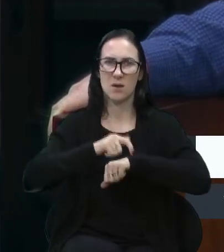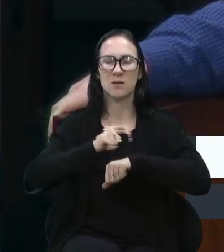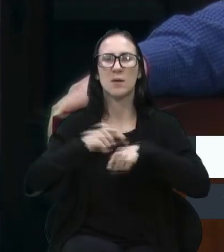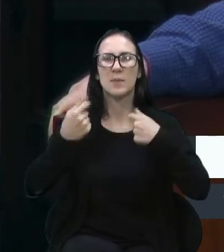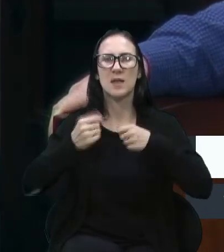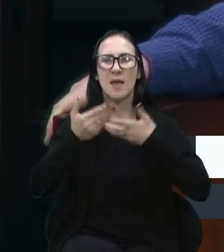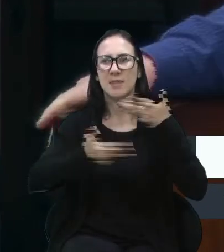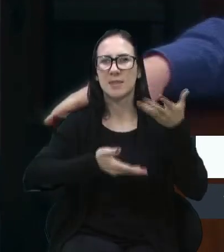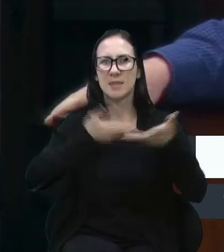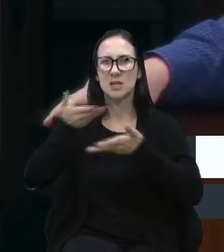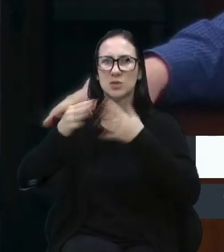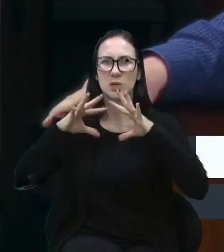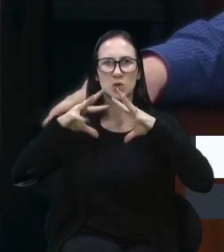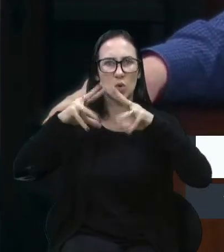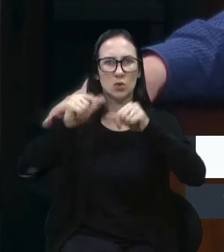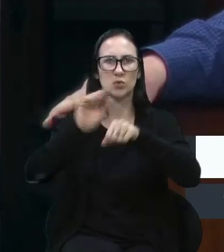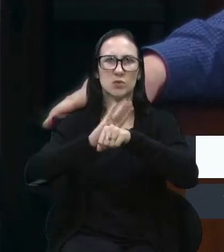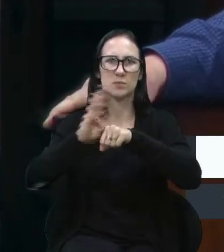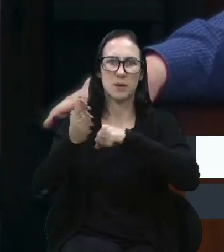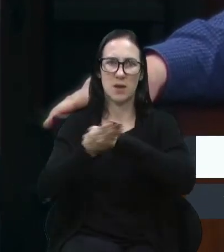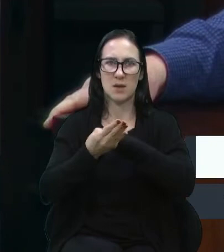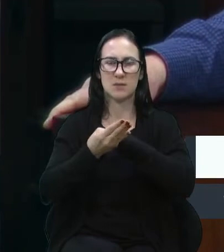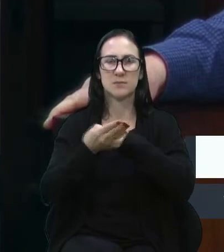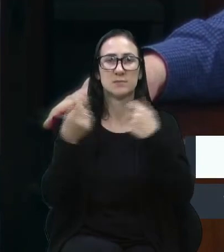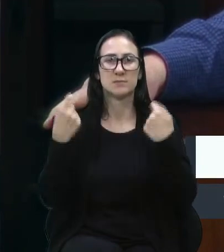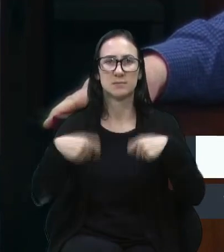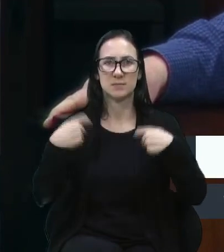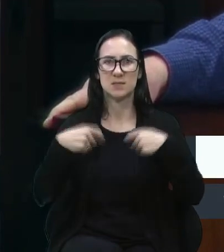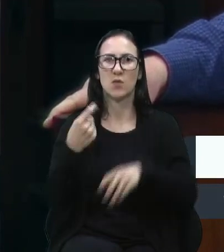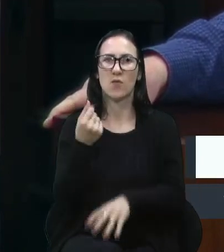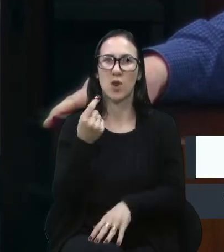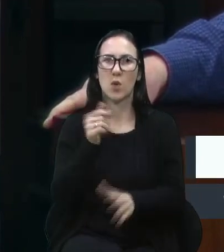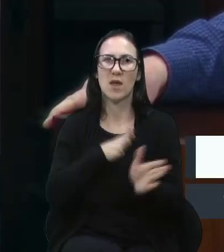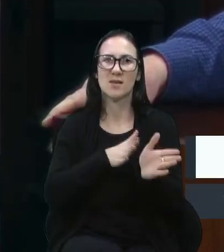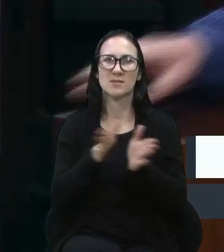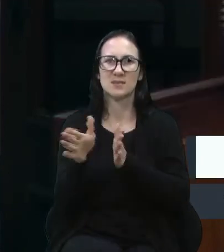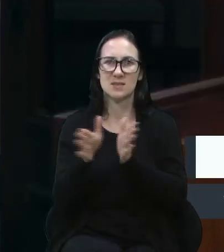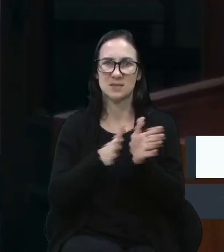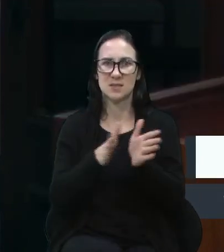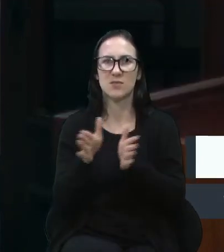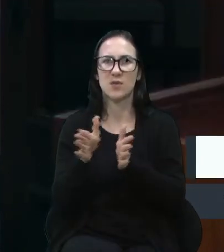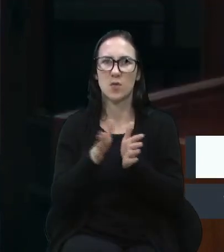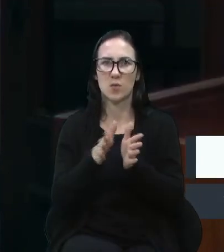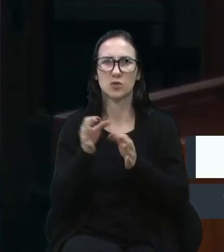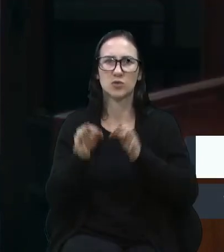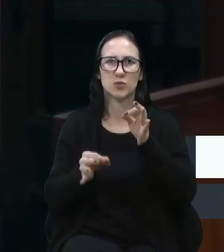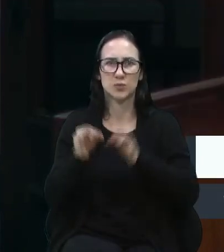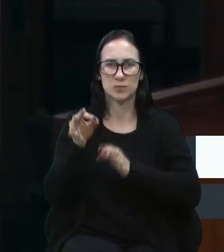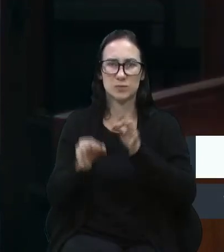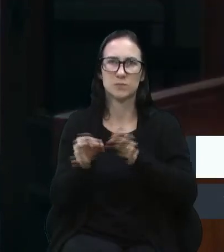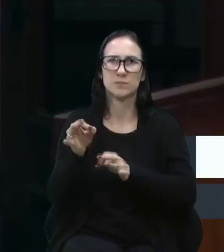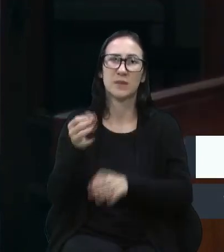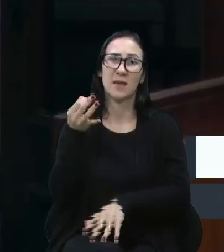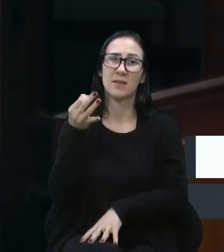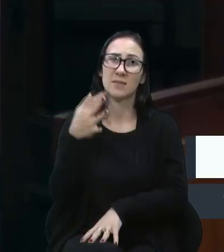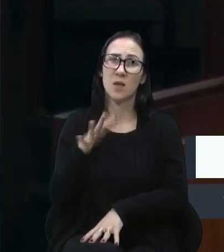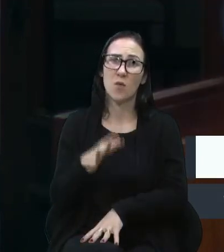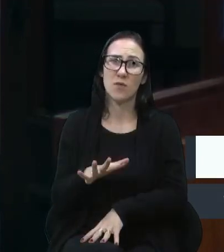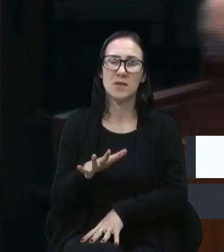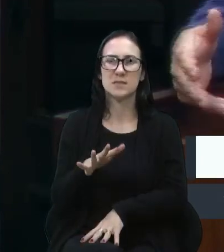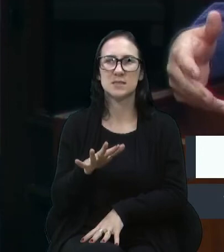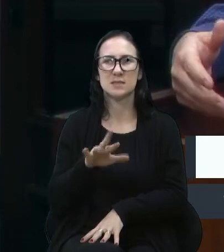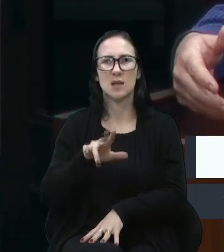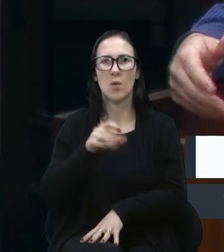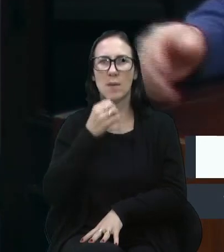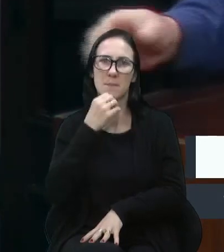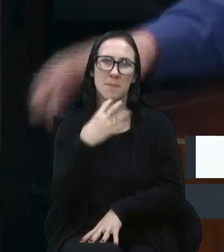todas as localidades e precisa-se de um valor acessível. Talvez na sua essência eu não seria favorável ao subsídio, mas